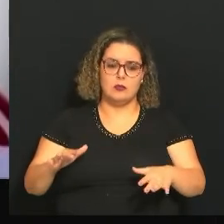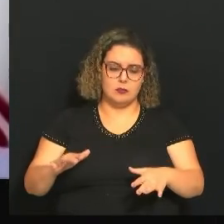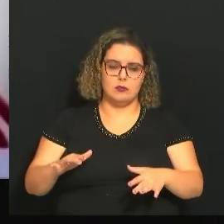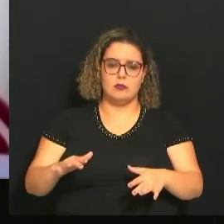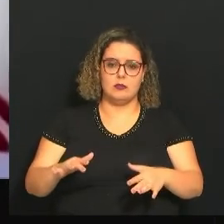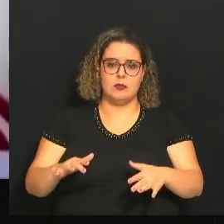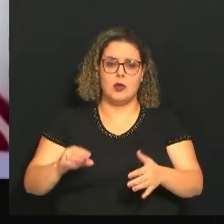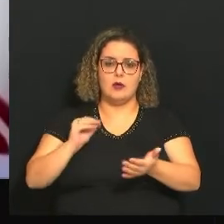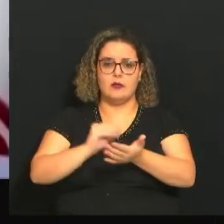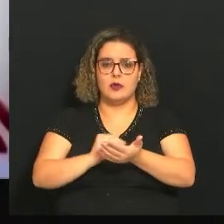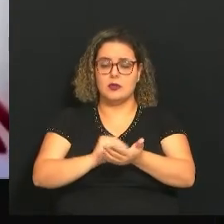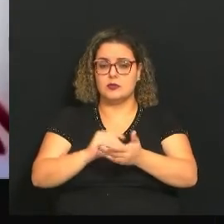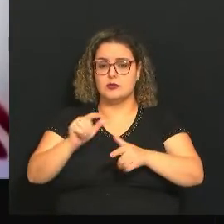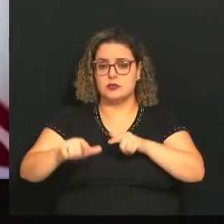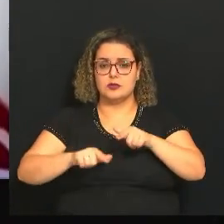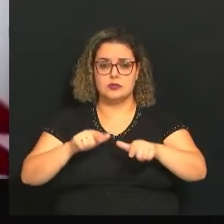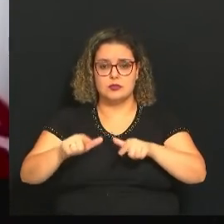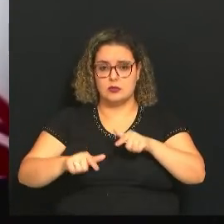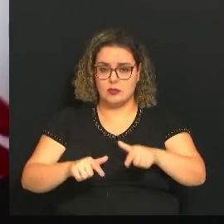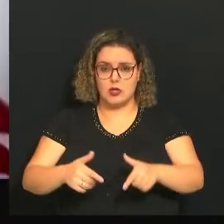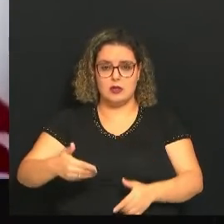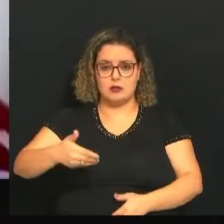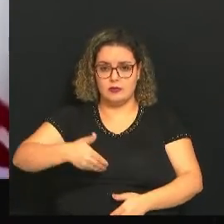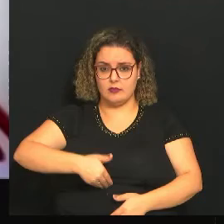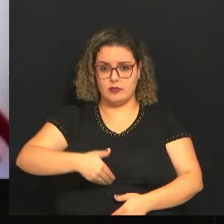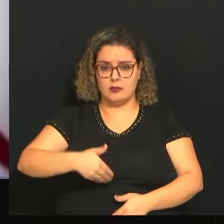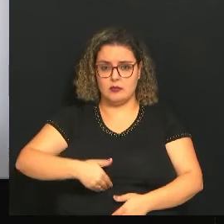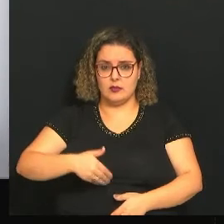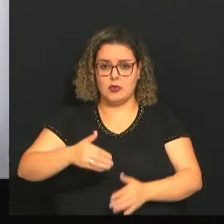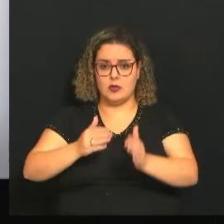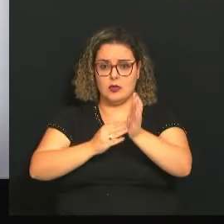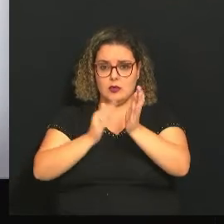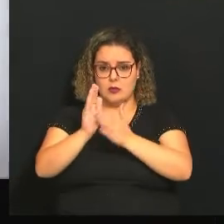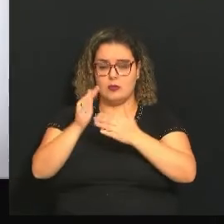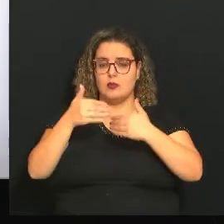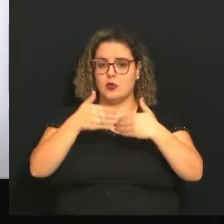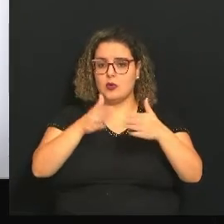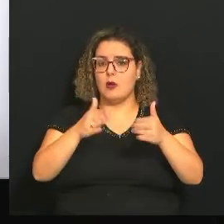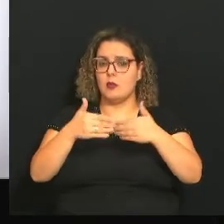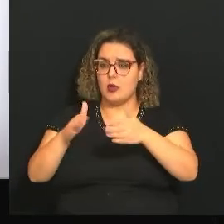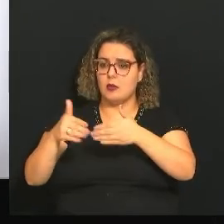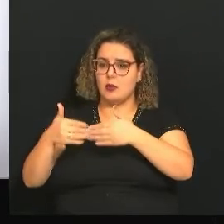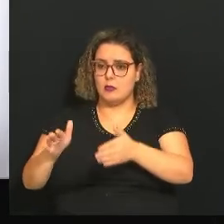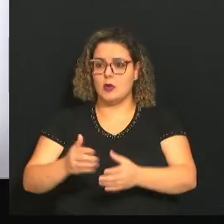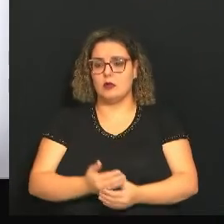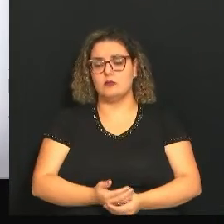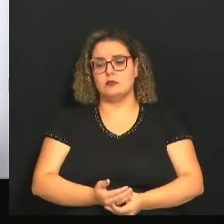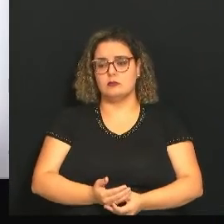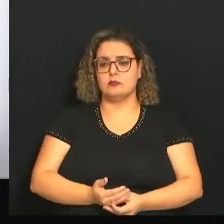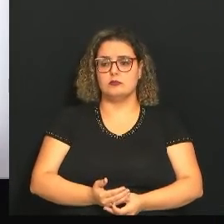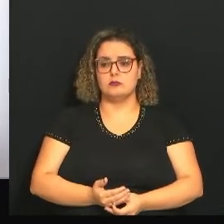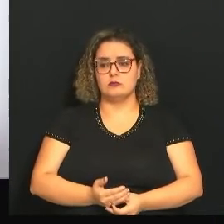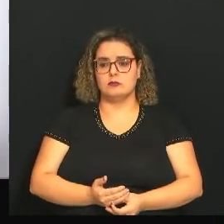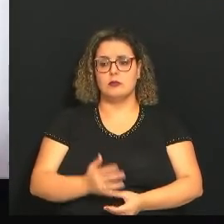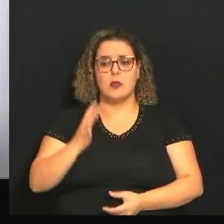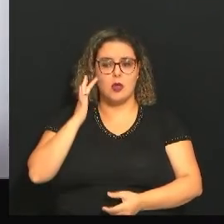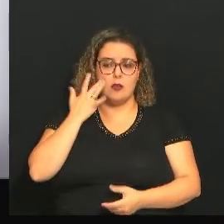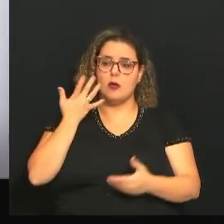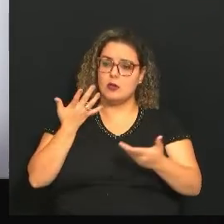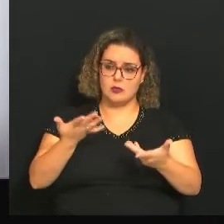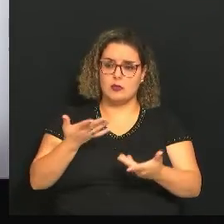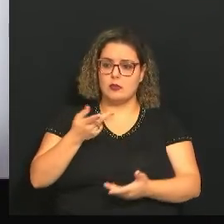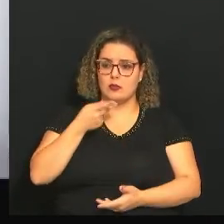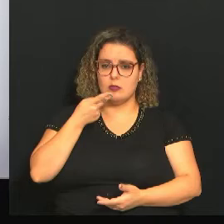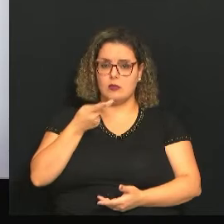fome. Então, abre concurso, vamos resolver isso, né? Eu acho que é isso que eu gostaria